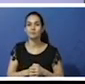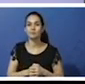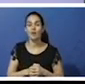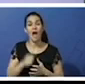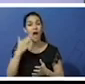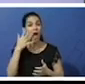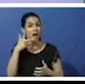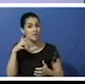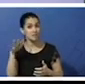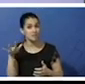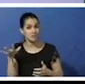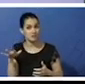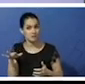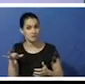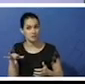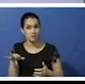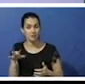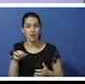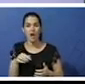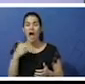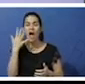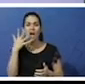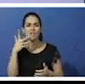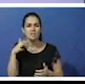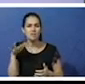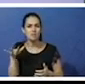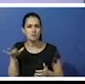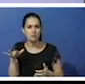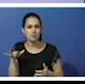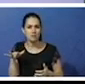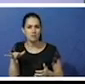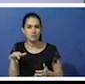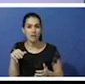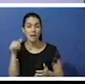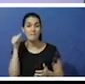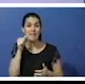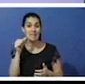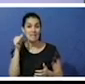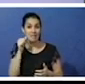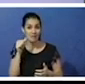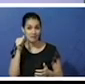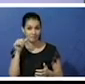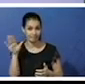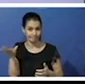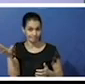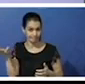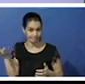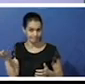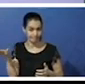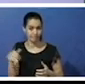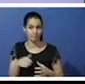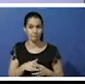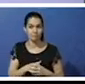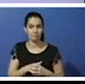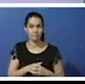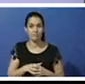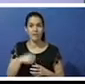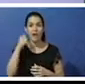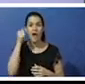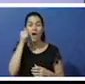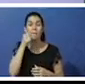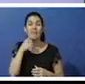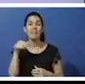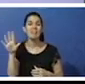As crianças aqui, né? Elas, se são elas, são as meninas, né? Elas, eu estou falando de